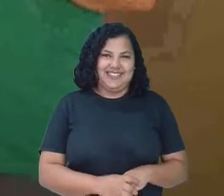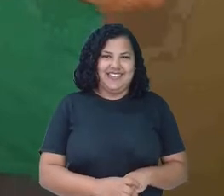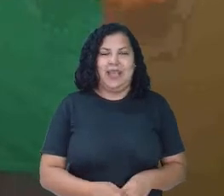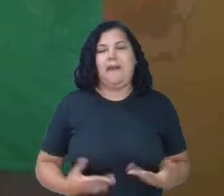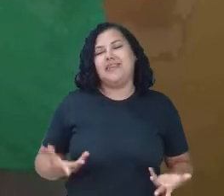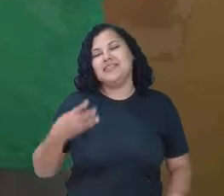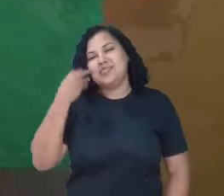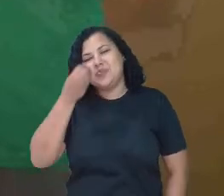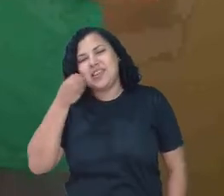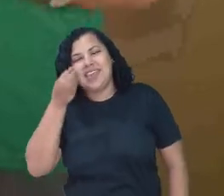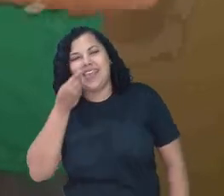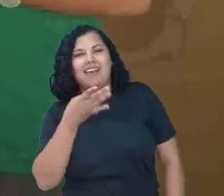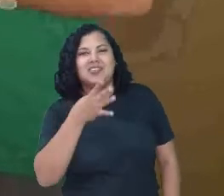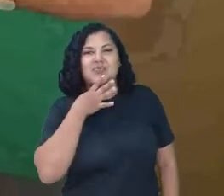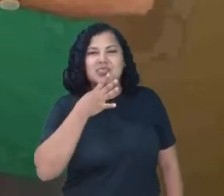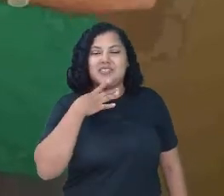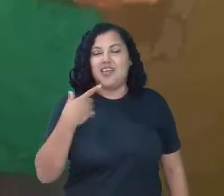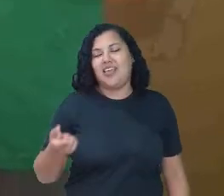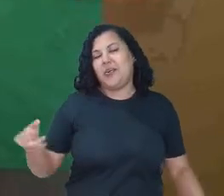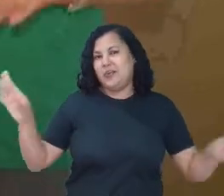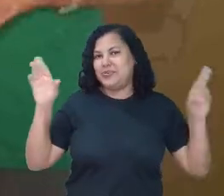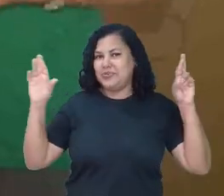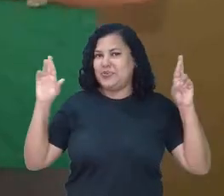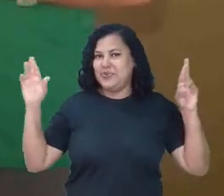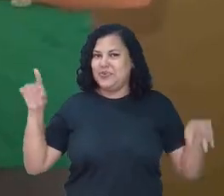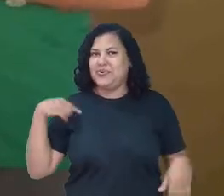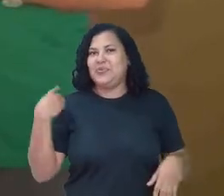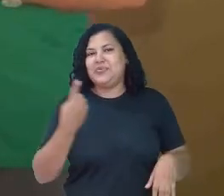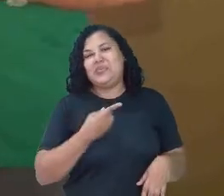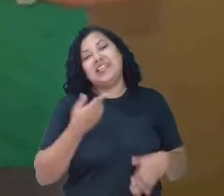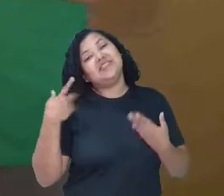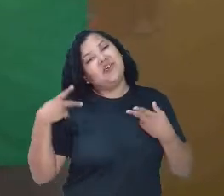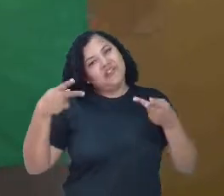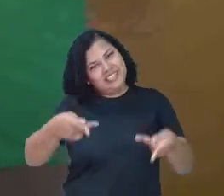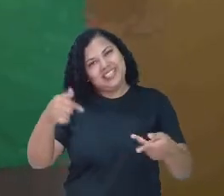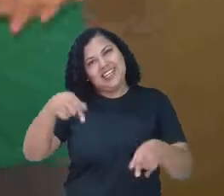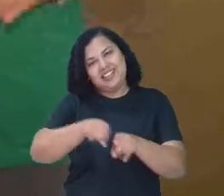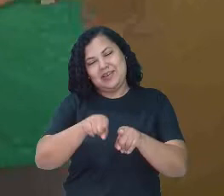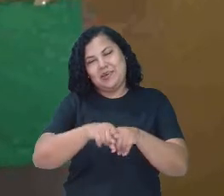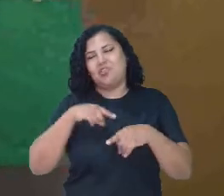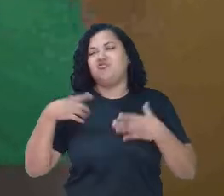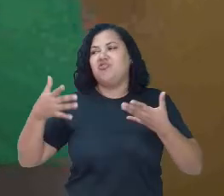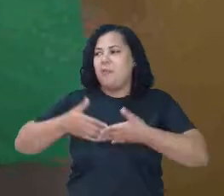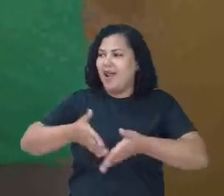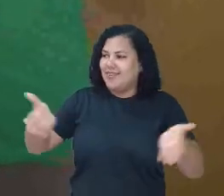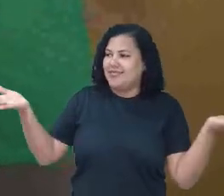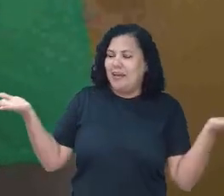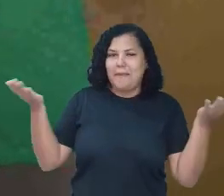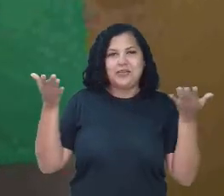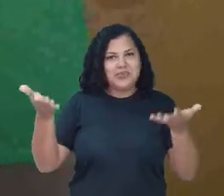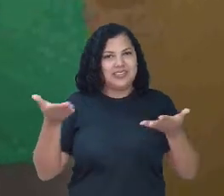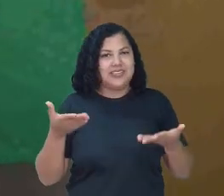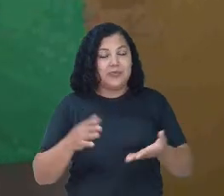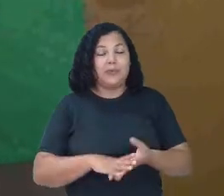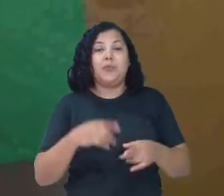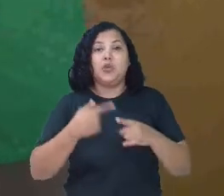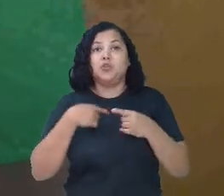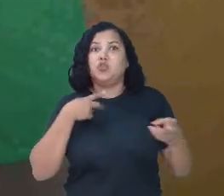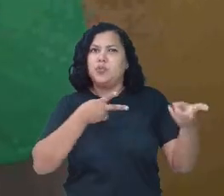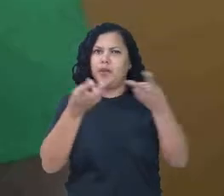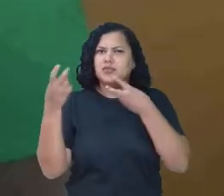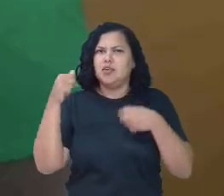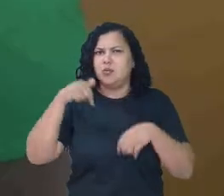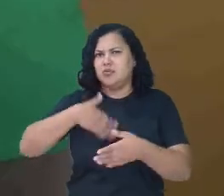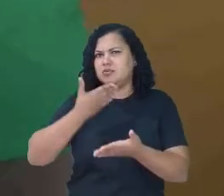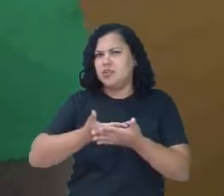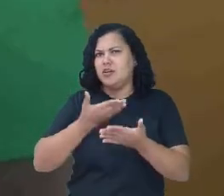isso e conhecer. E eu espero que eles Estaremos venham, de braços abertos já né? Que eles para venham visitar. recebê-los. Porque o que a gente viu na aula, o que a gente